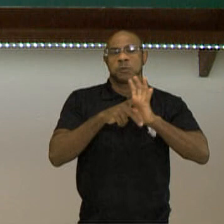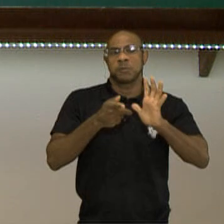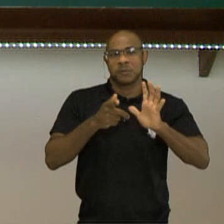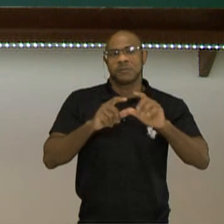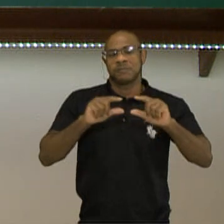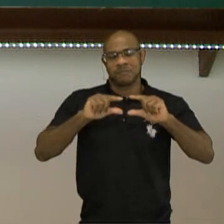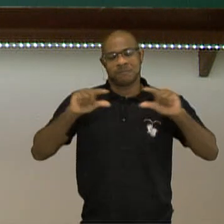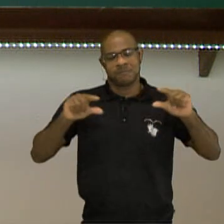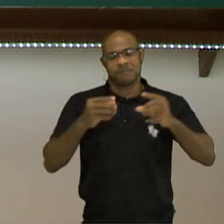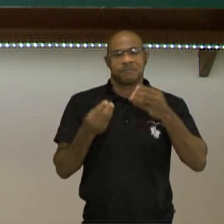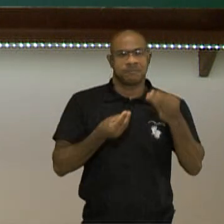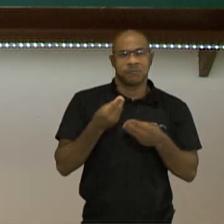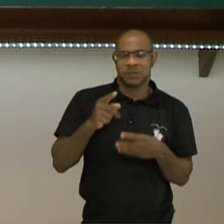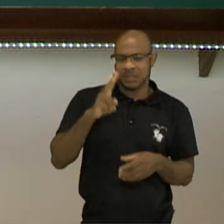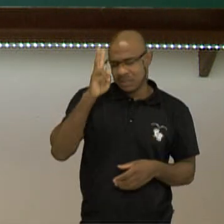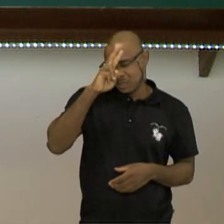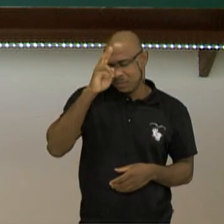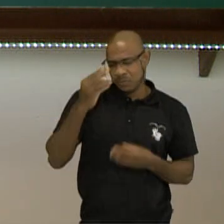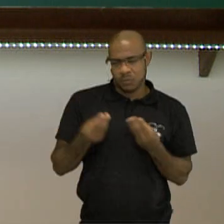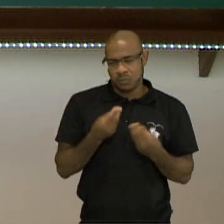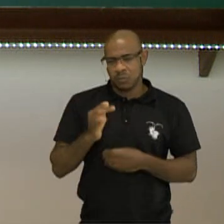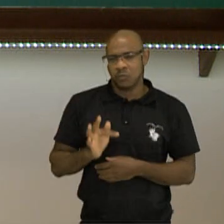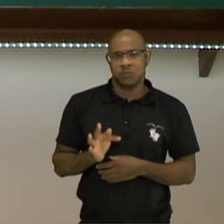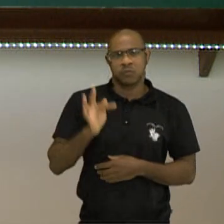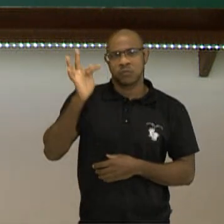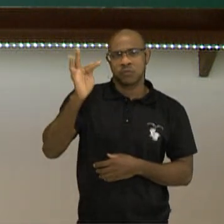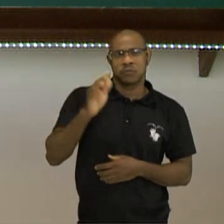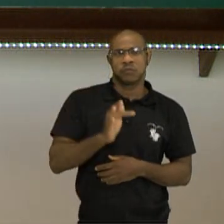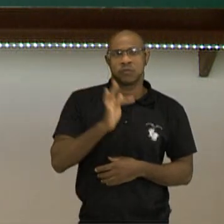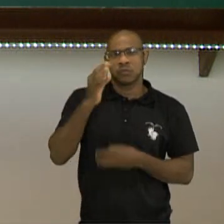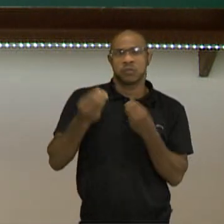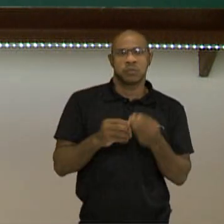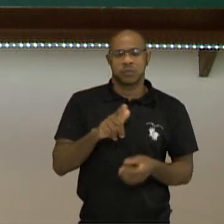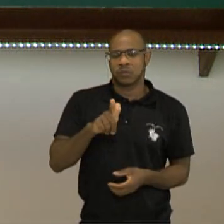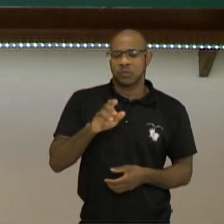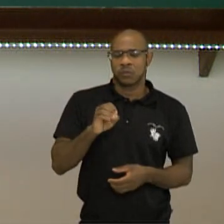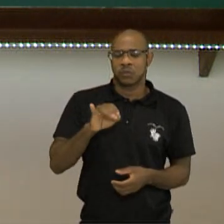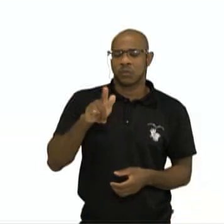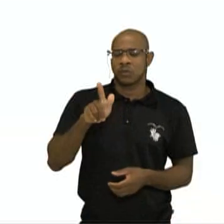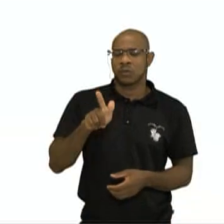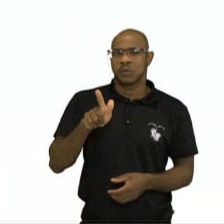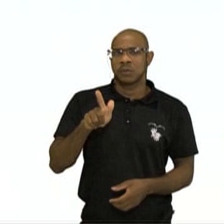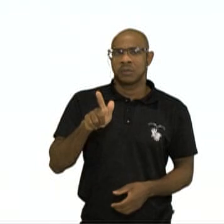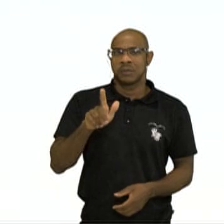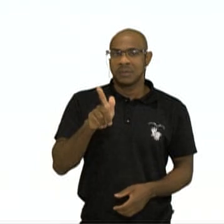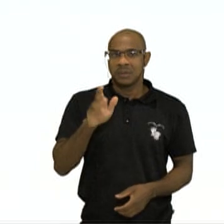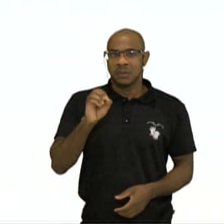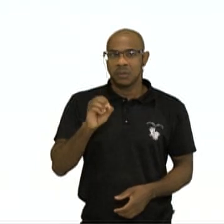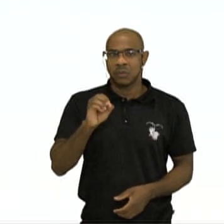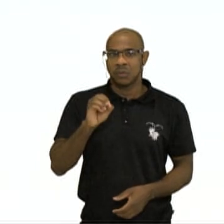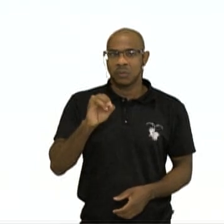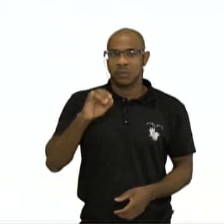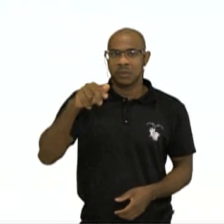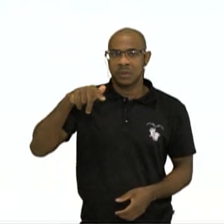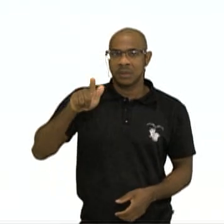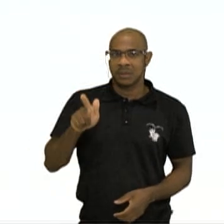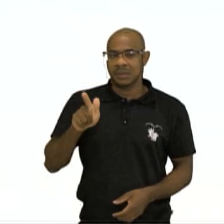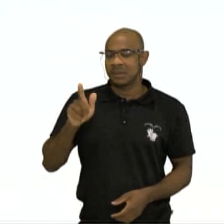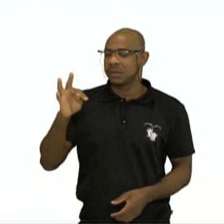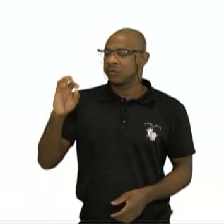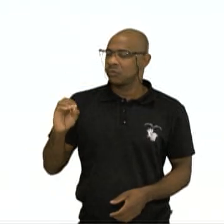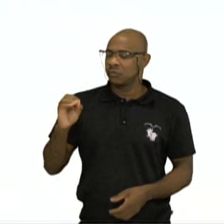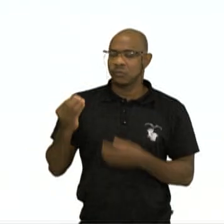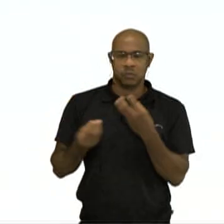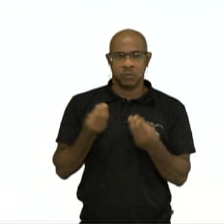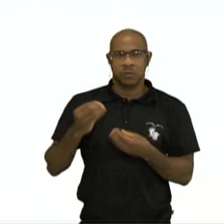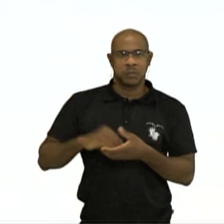lembra como que se usa o futuro com going to? Vamos ver agora. Observe o que Lisa diz. Então aqui a gente tem